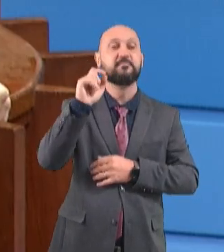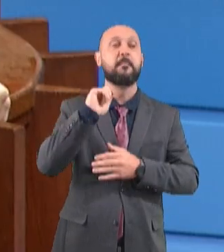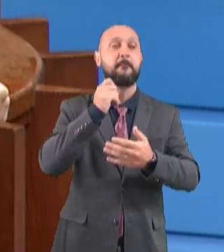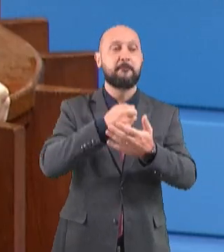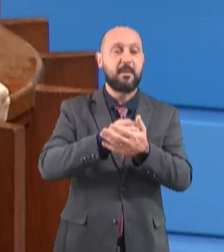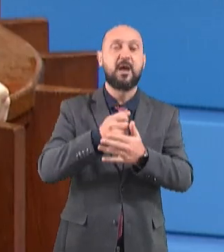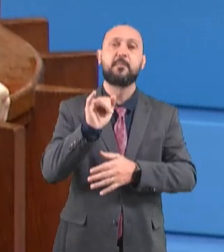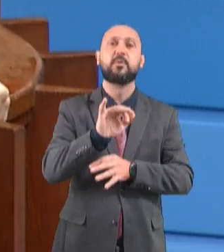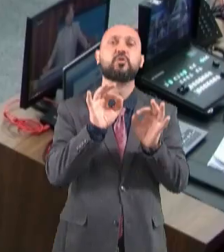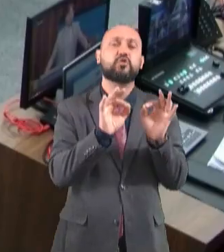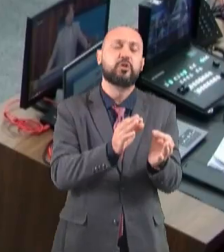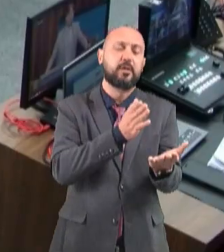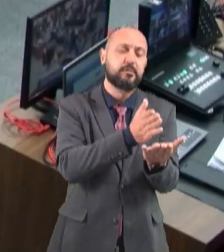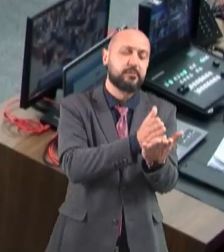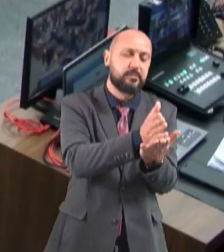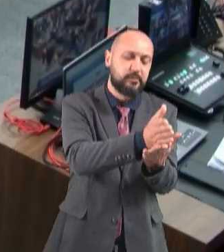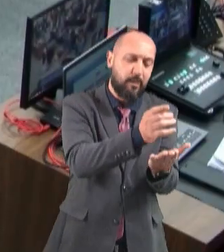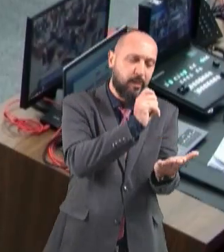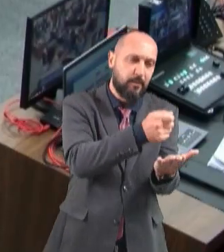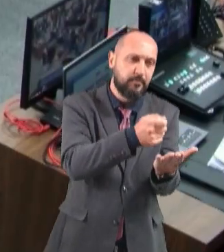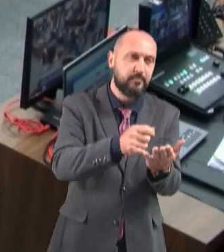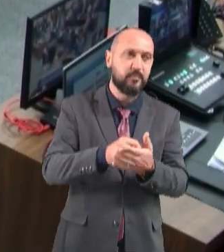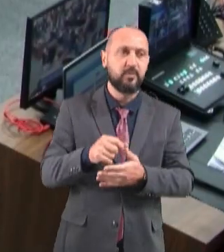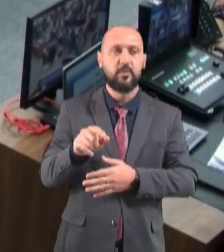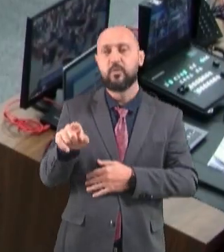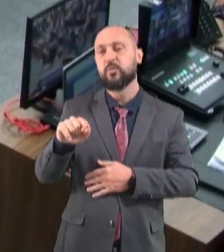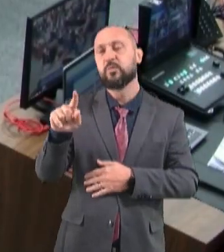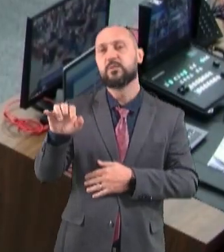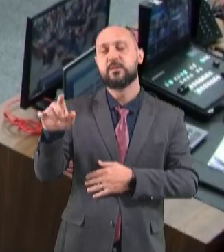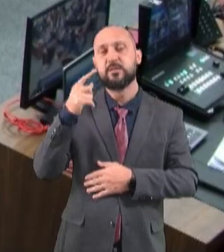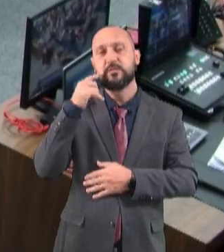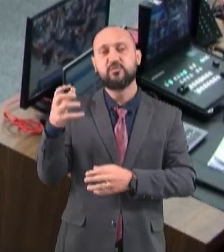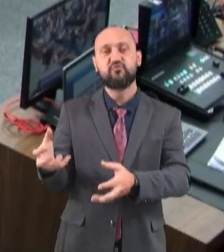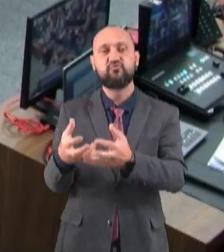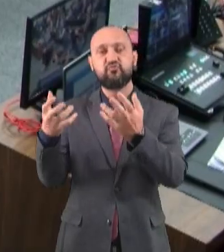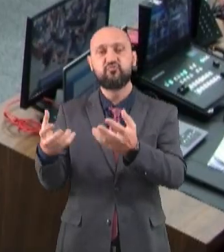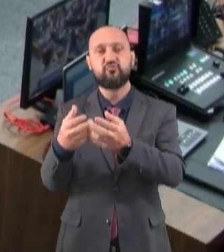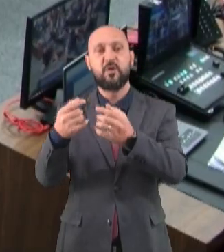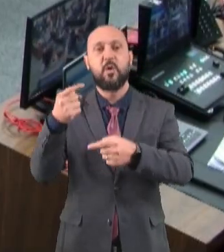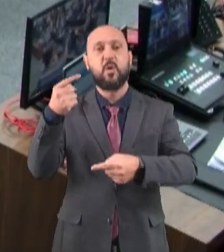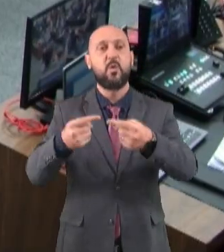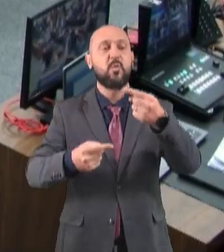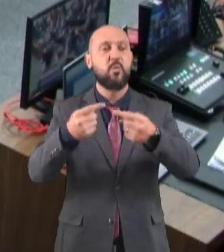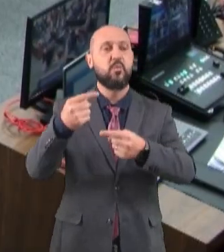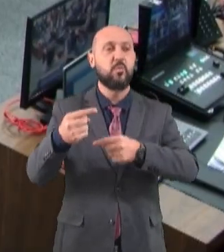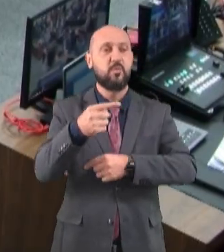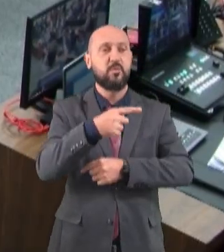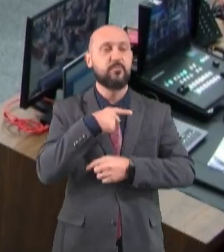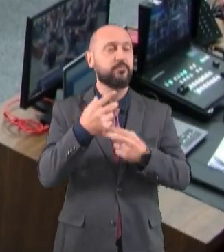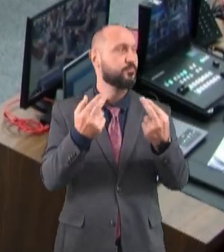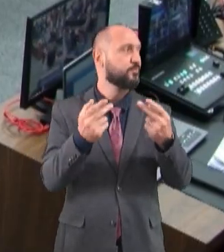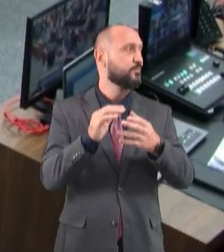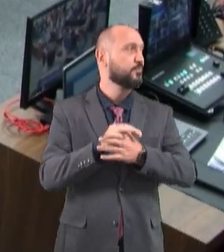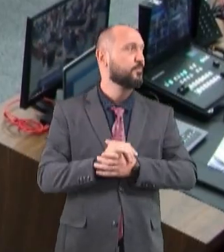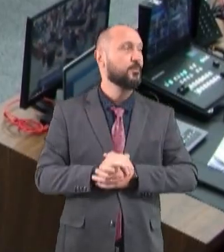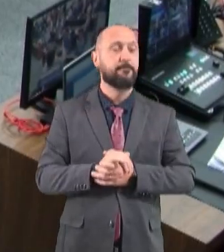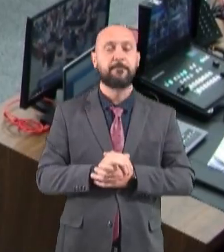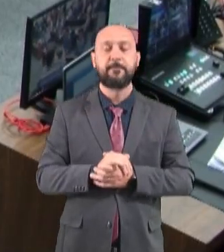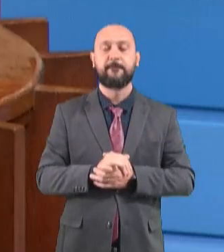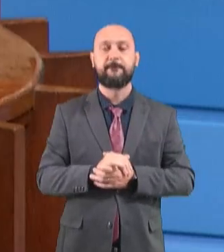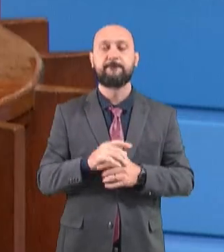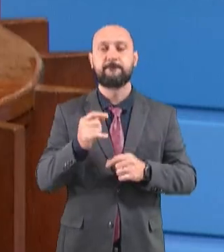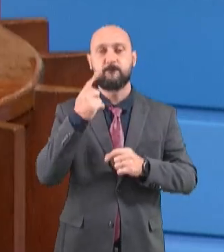paga o imposto rigorosamente em dia. O Zezinho das Couves concorre com o deputado Pedro, está no mesmo